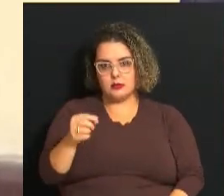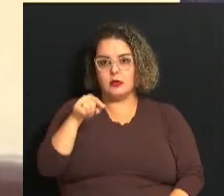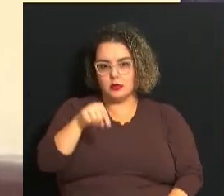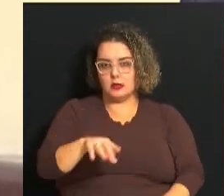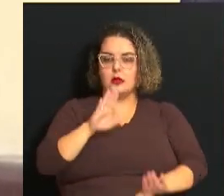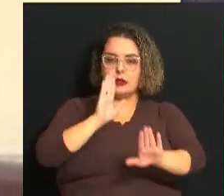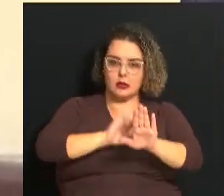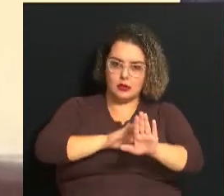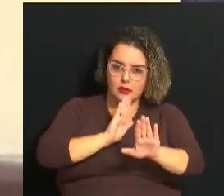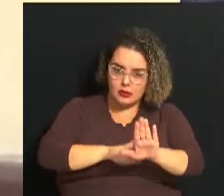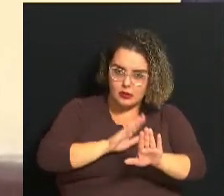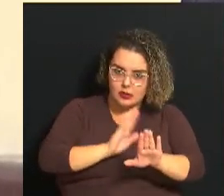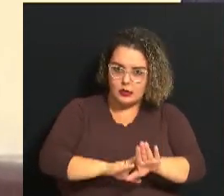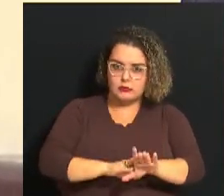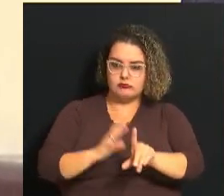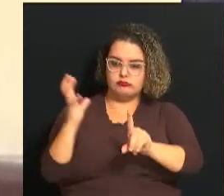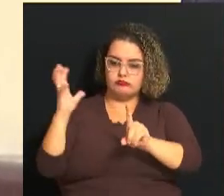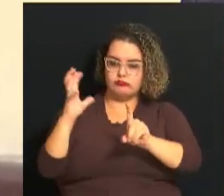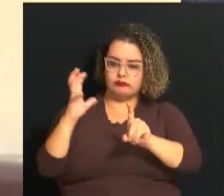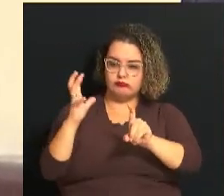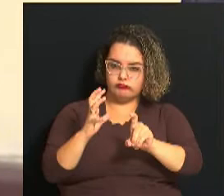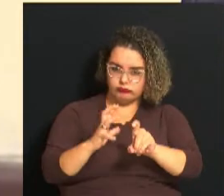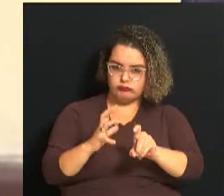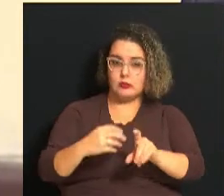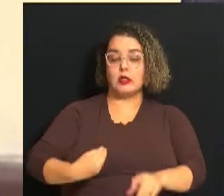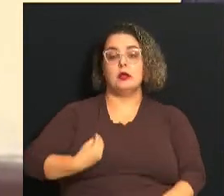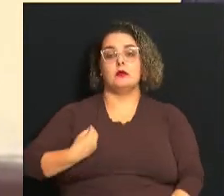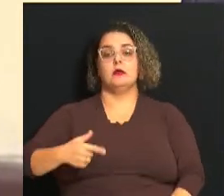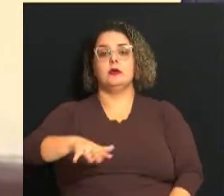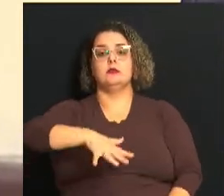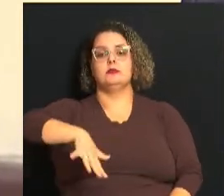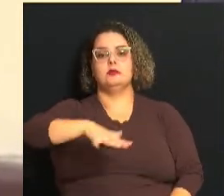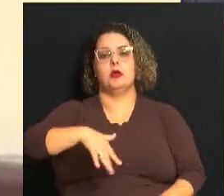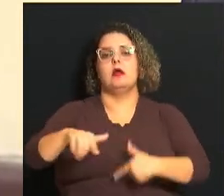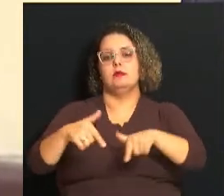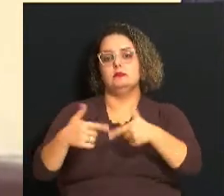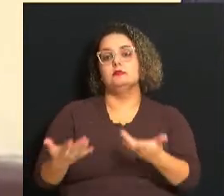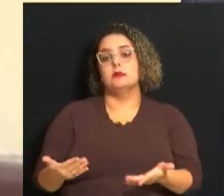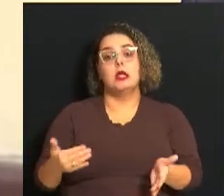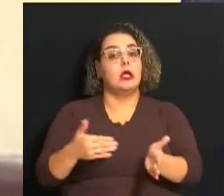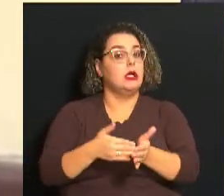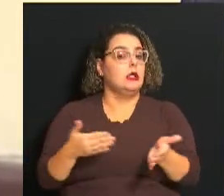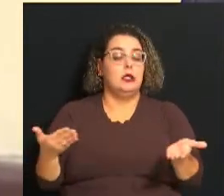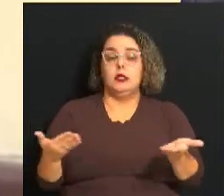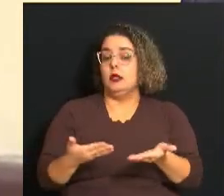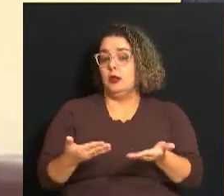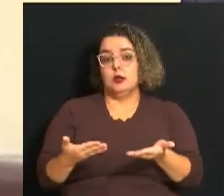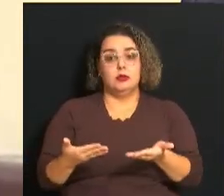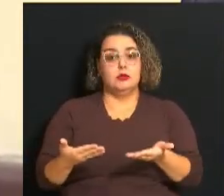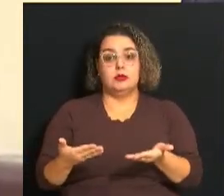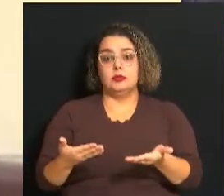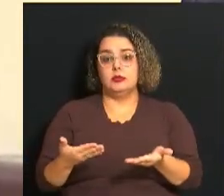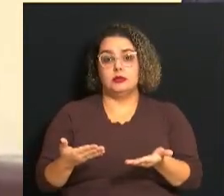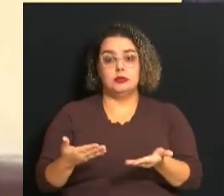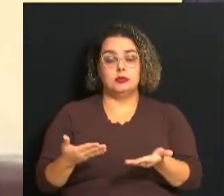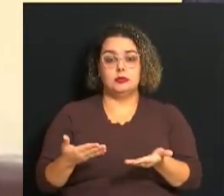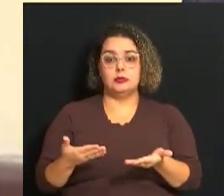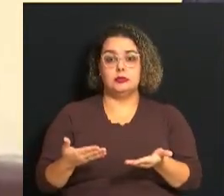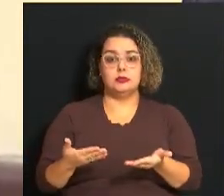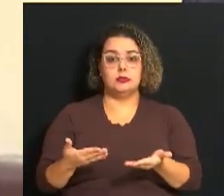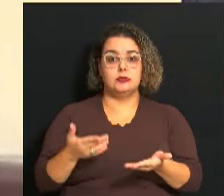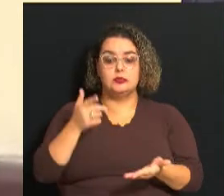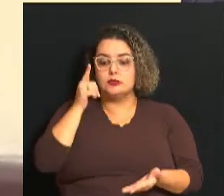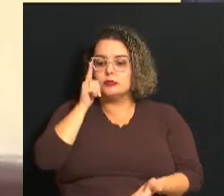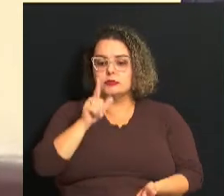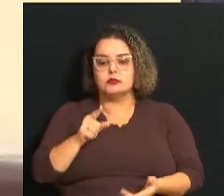prática abusiva que ele vive no ambiente de trabalho e que até hoje ele não consegue dar uma é um combate